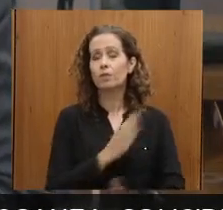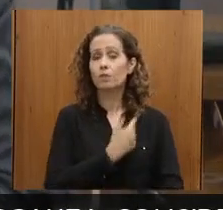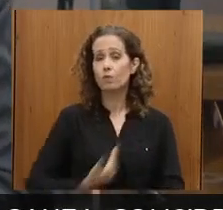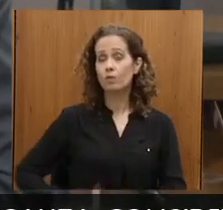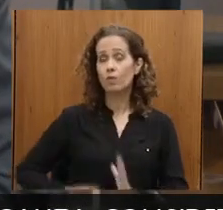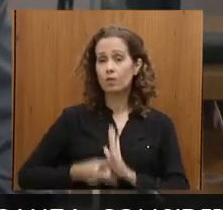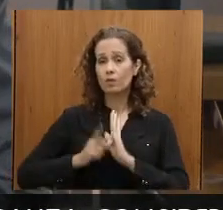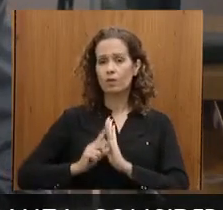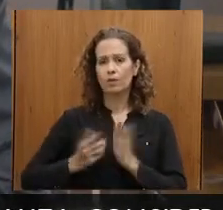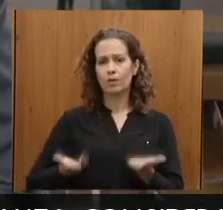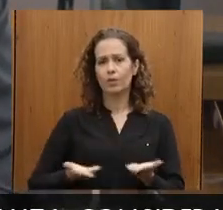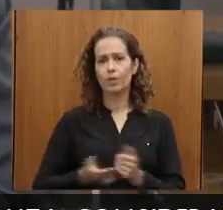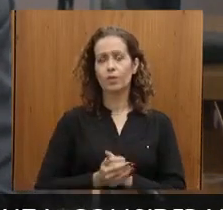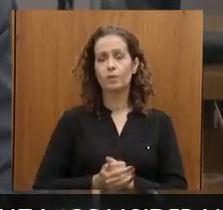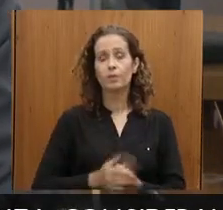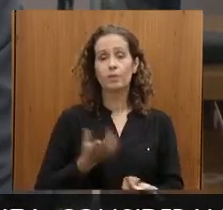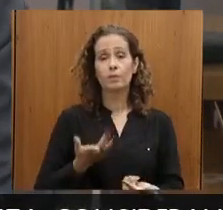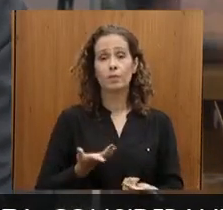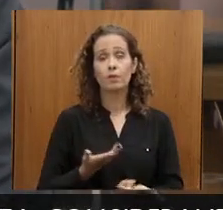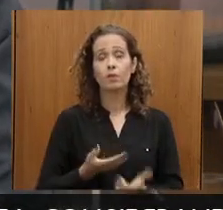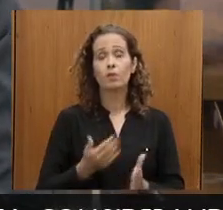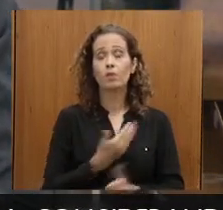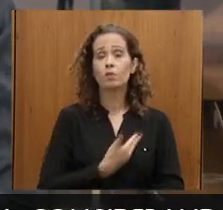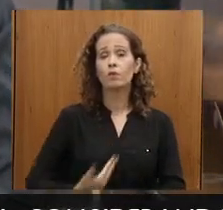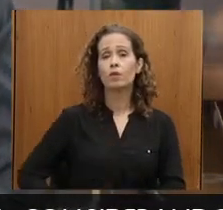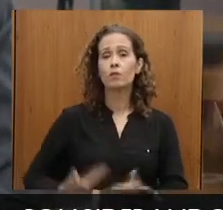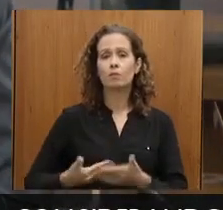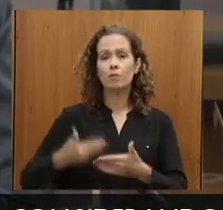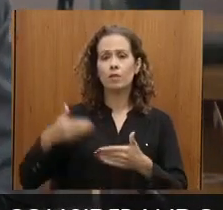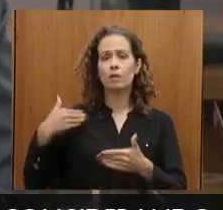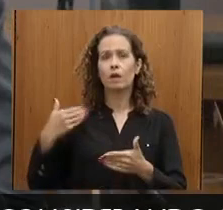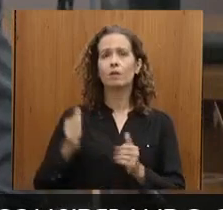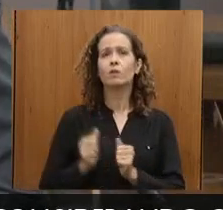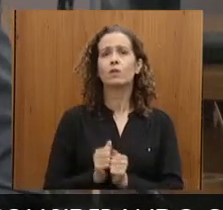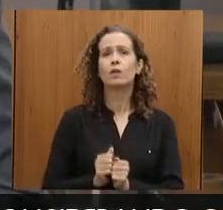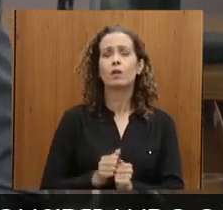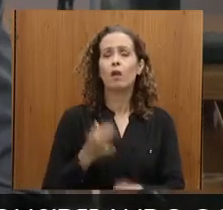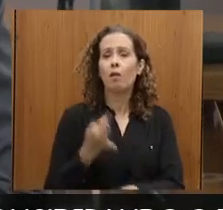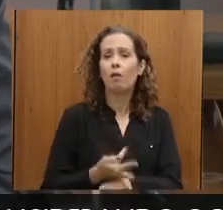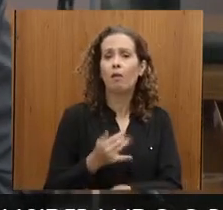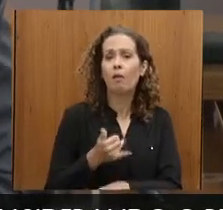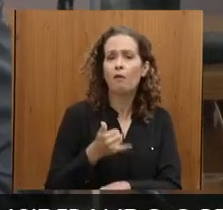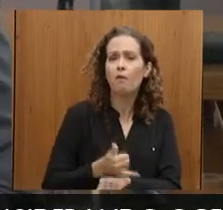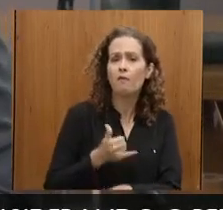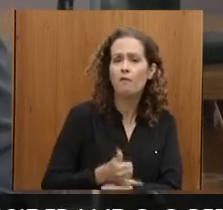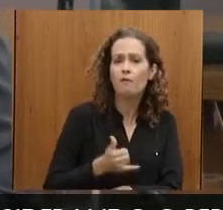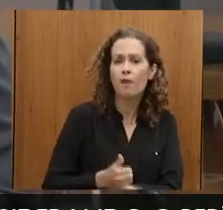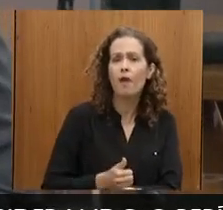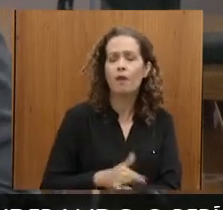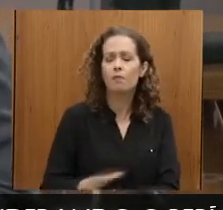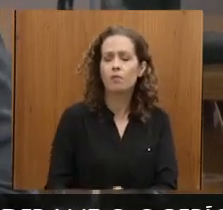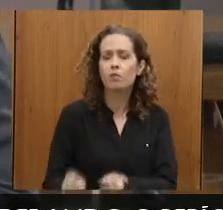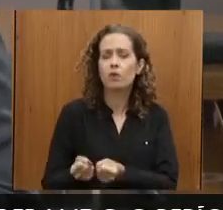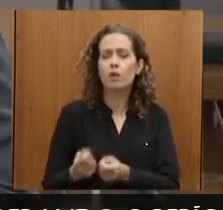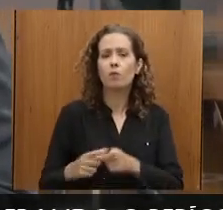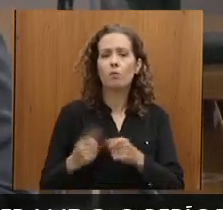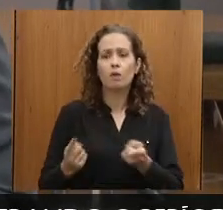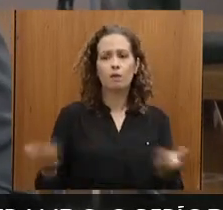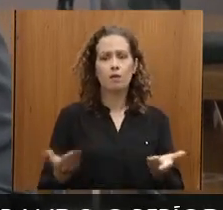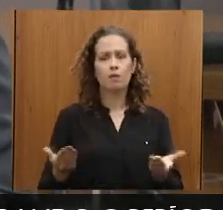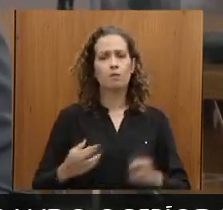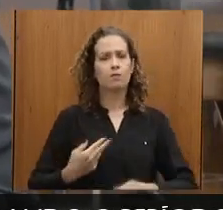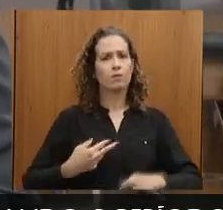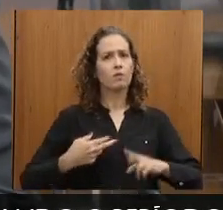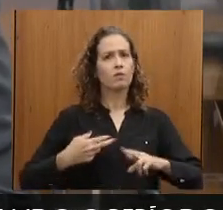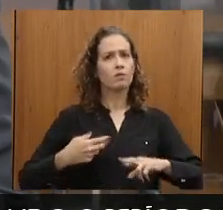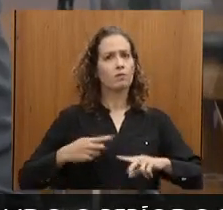anterior. Para vocês terem uma ideia, o governo passado pega a tonelada do minério de ferro lá no chão. Nessa gestão, nesse mandato, bate recorde o preço da